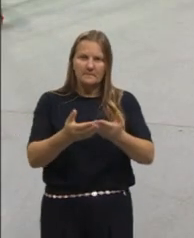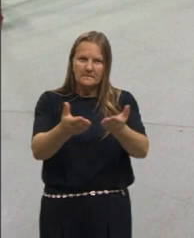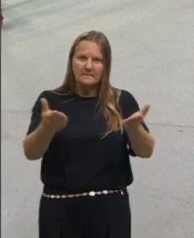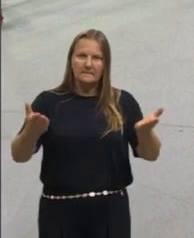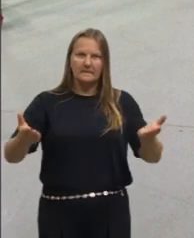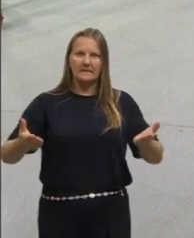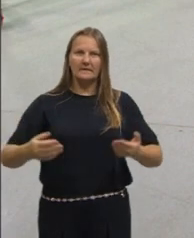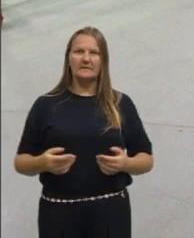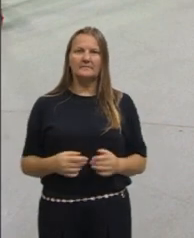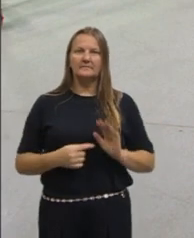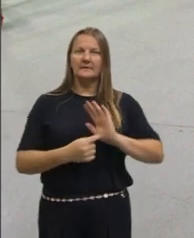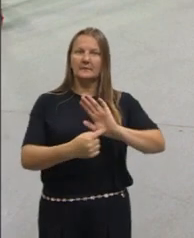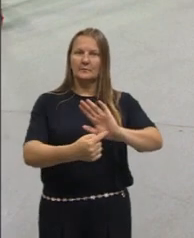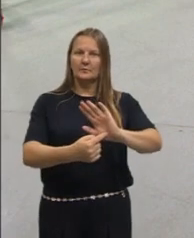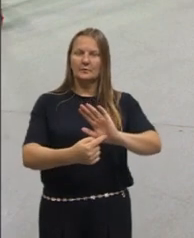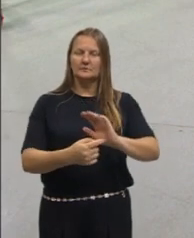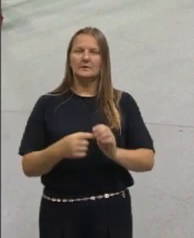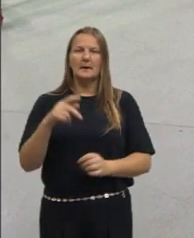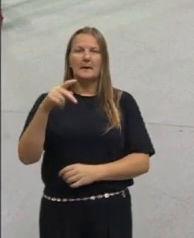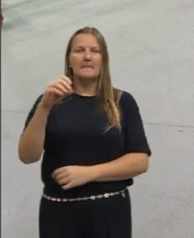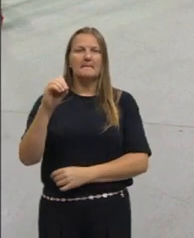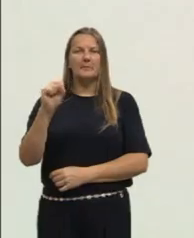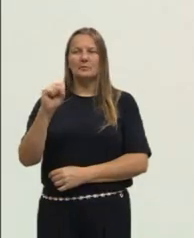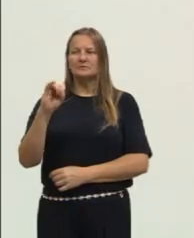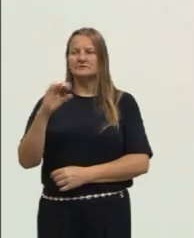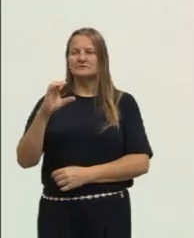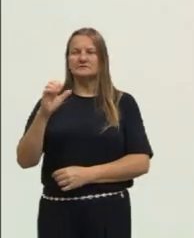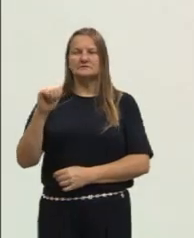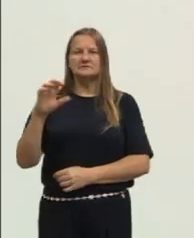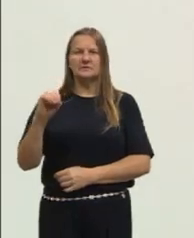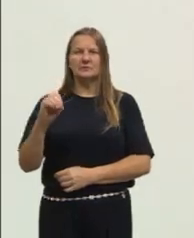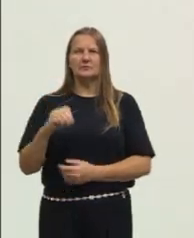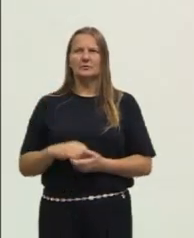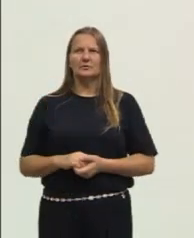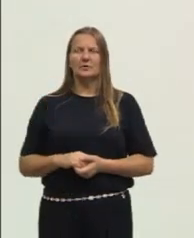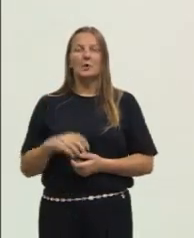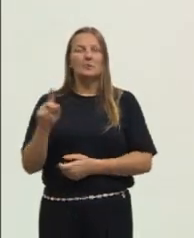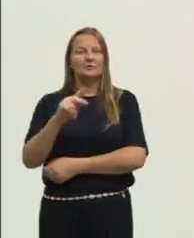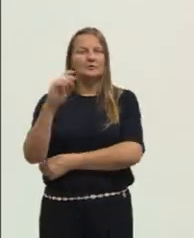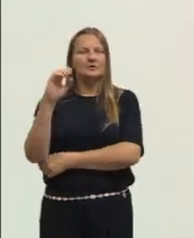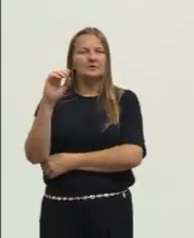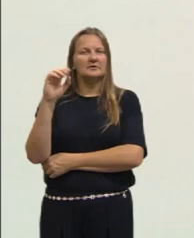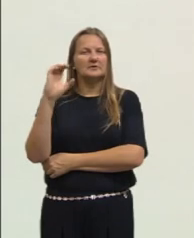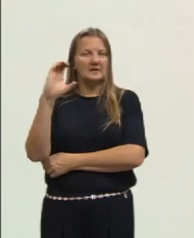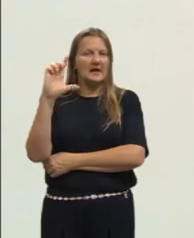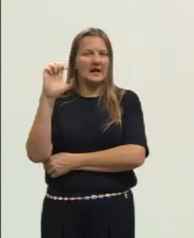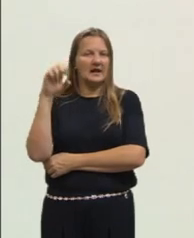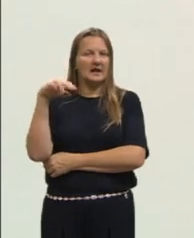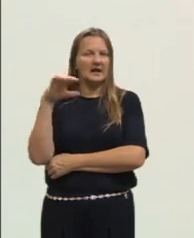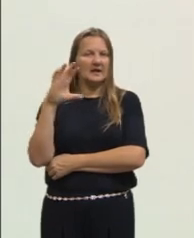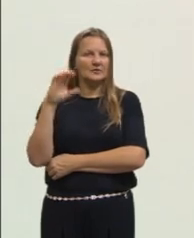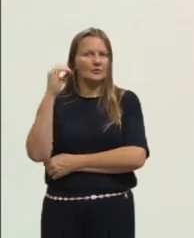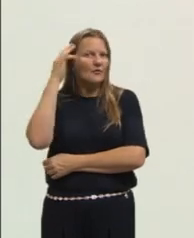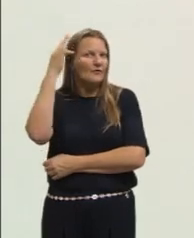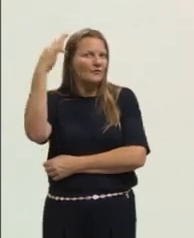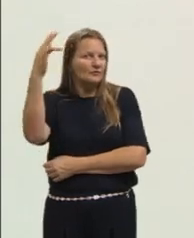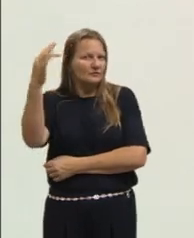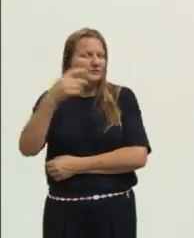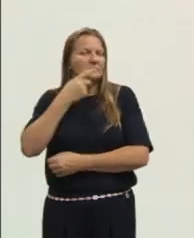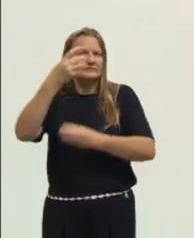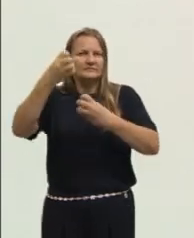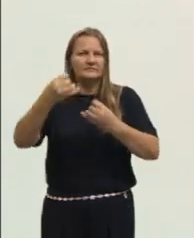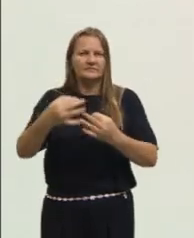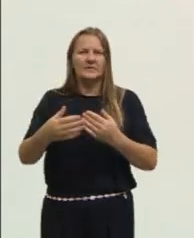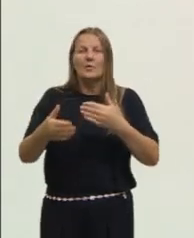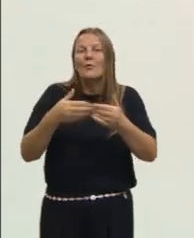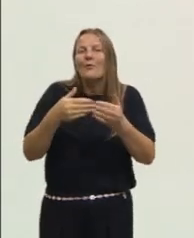a questão do posicionamento né o crânio Traz essa questão da do da filosofia filosofia diz isso né qualquer